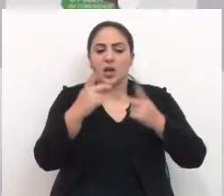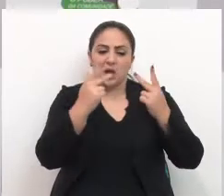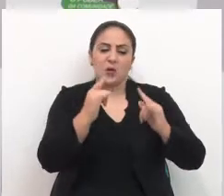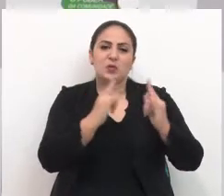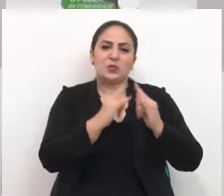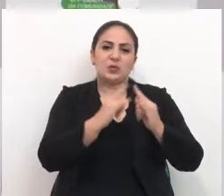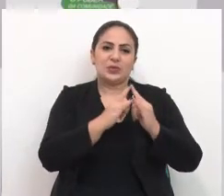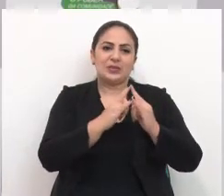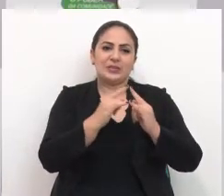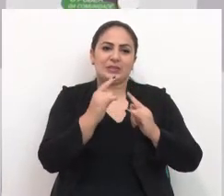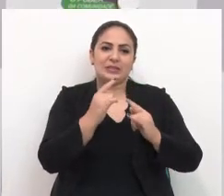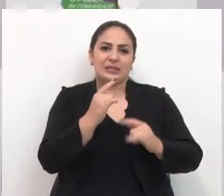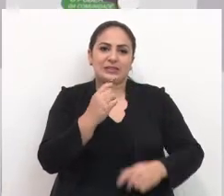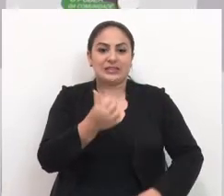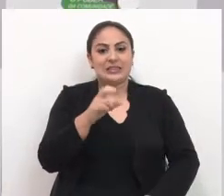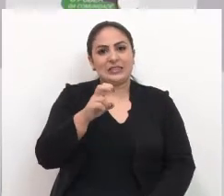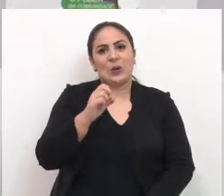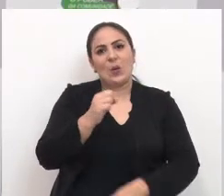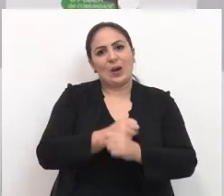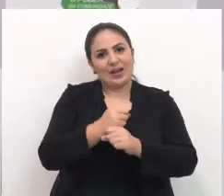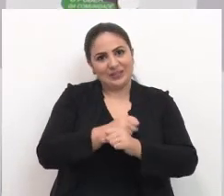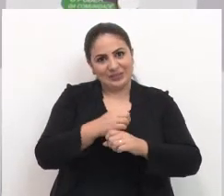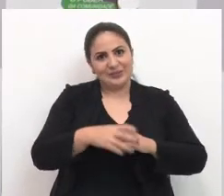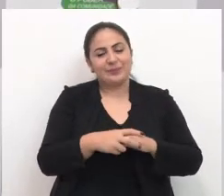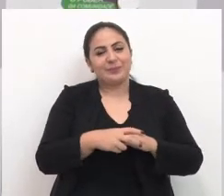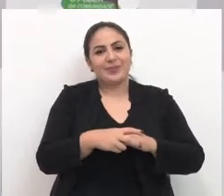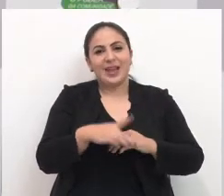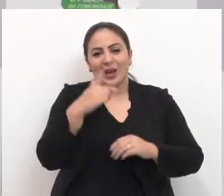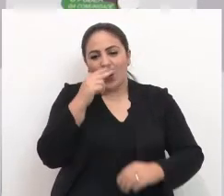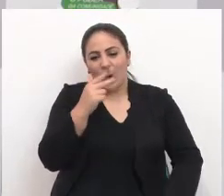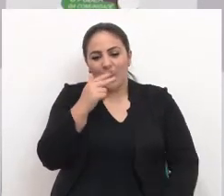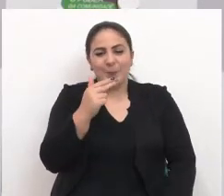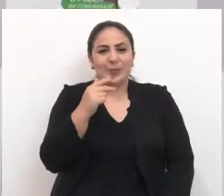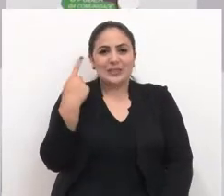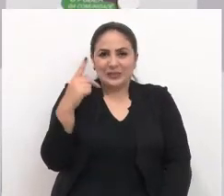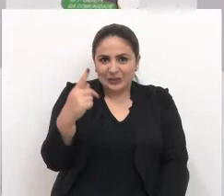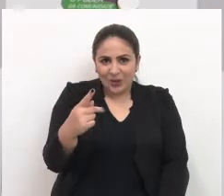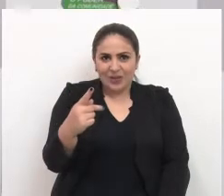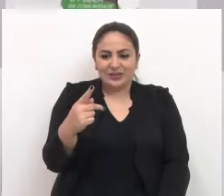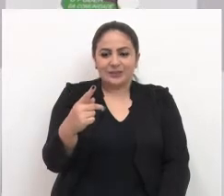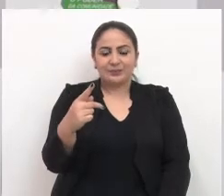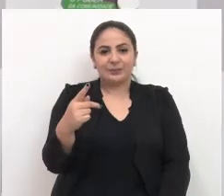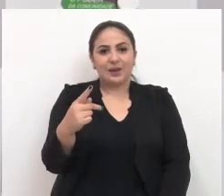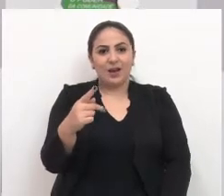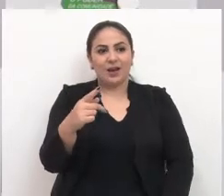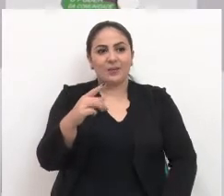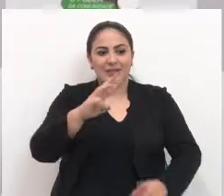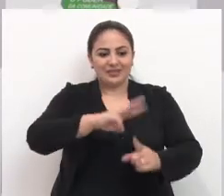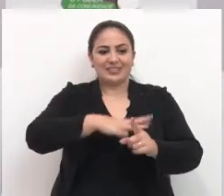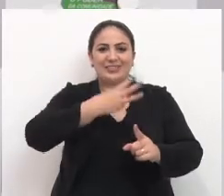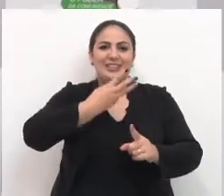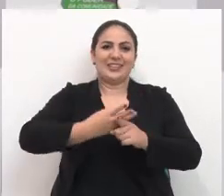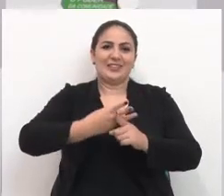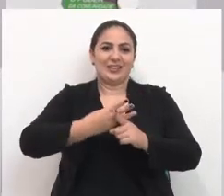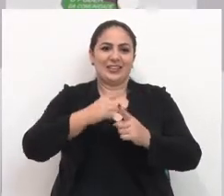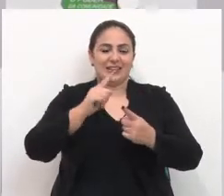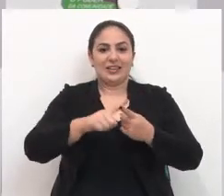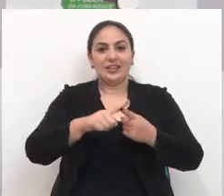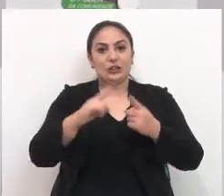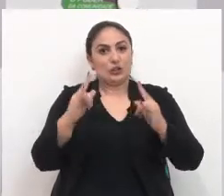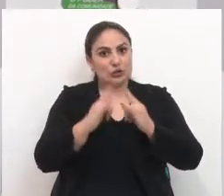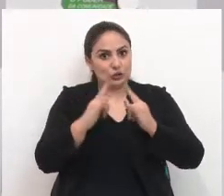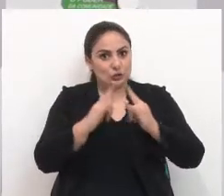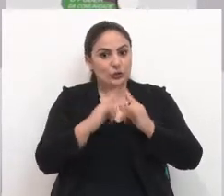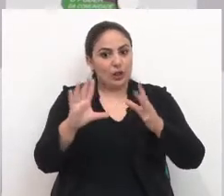comemora 65 anos, né? Então é quase que uma história, uma tripla história aí, né? Nós temos a história